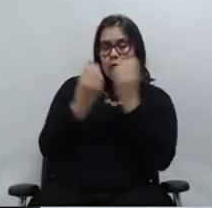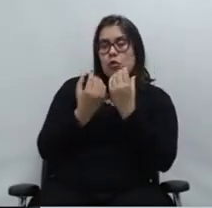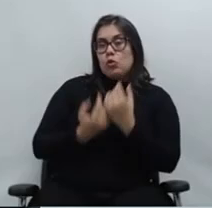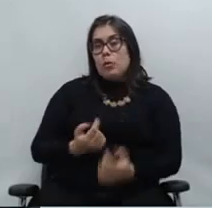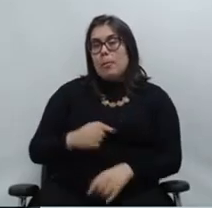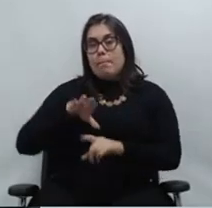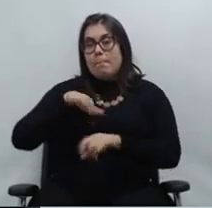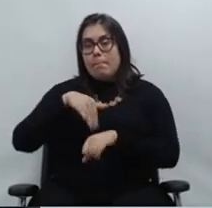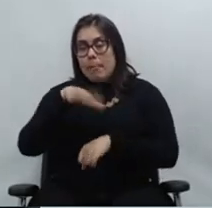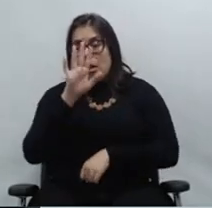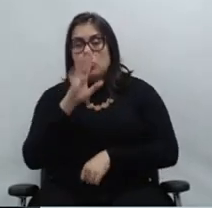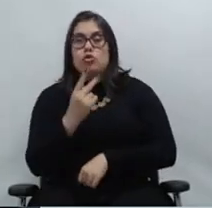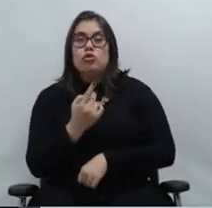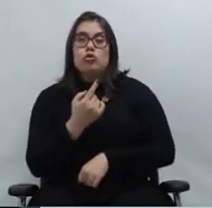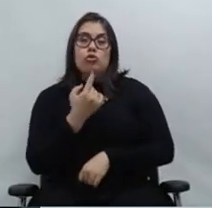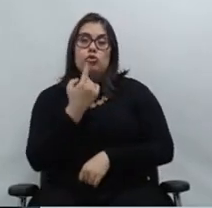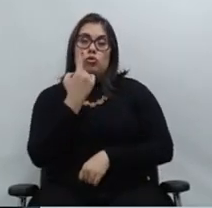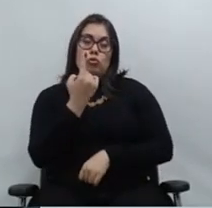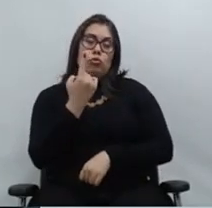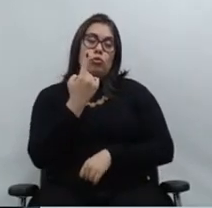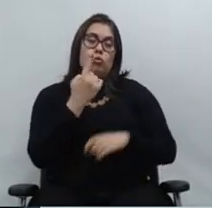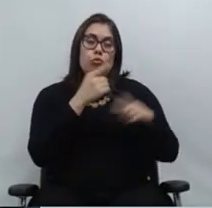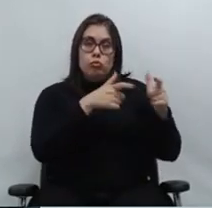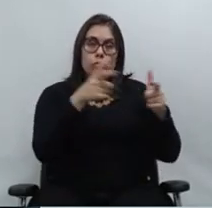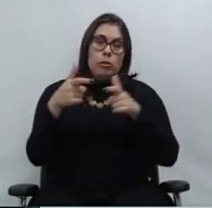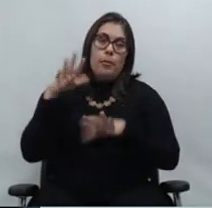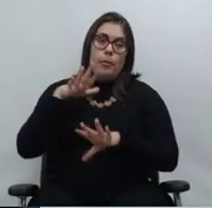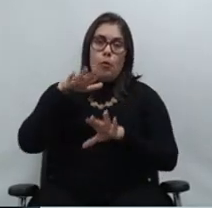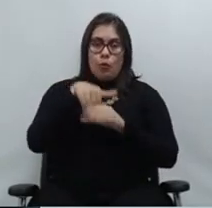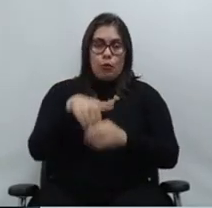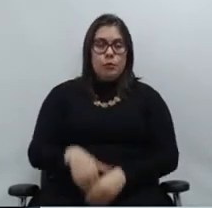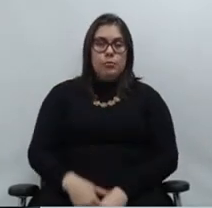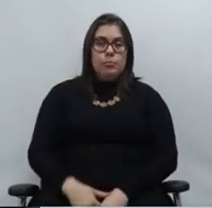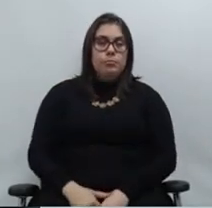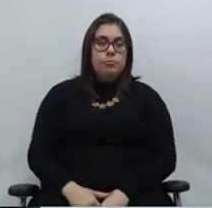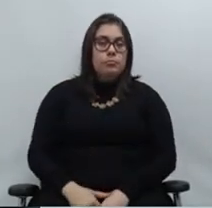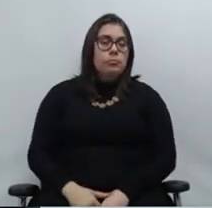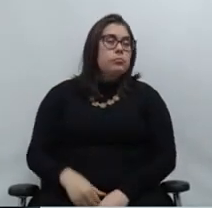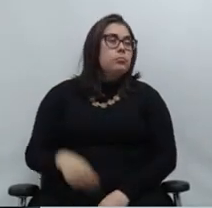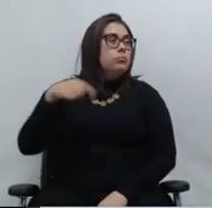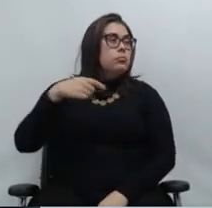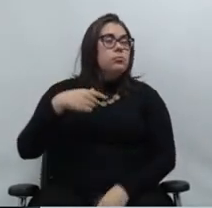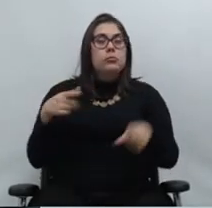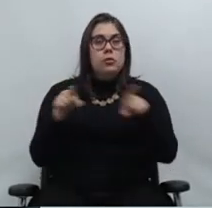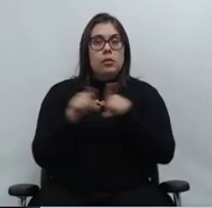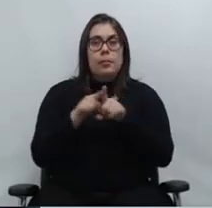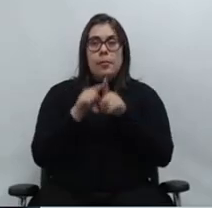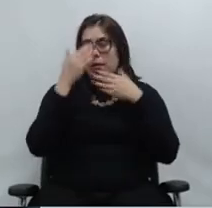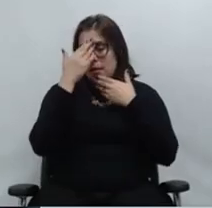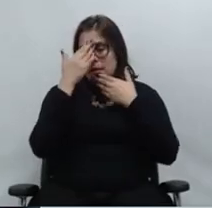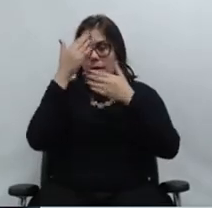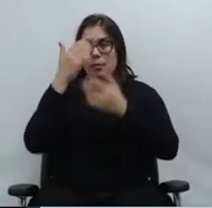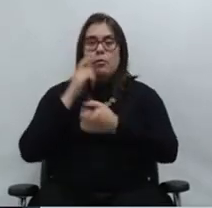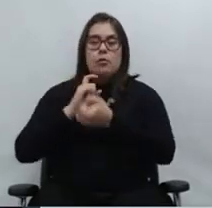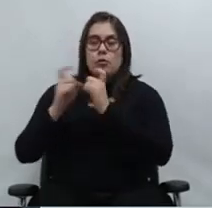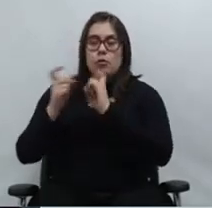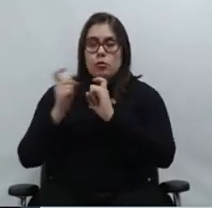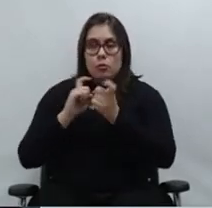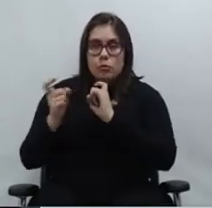regional, quando houver demanda nesse sentido. É como voto. Para além do voto, eu gostaria de agradecer pela reunião que